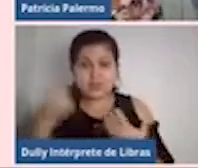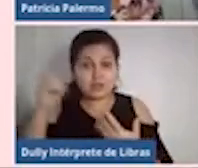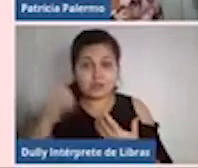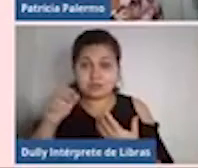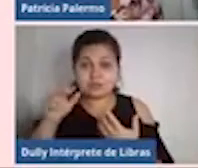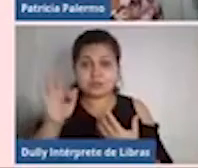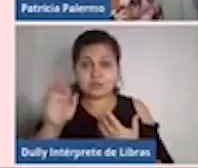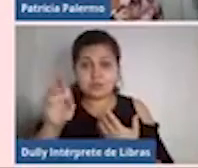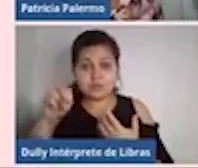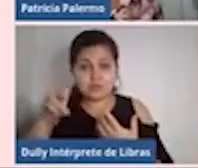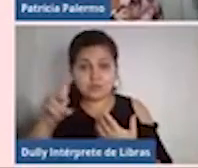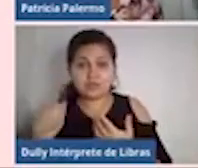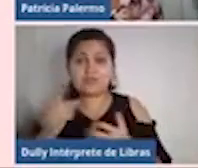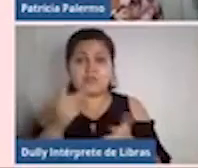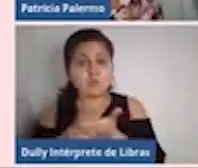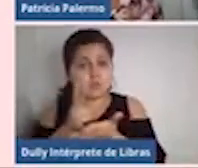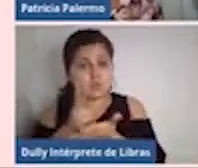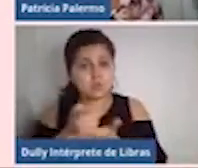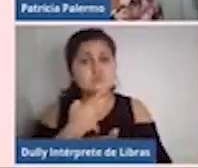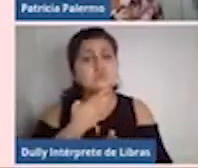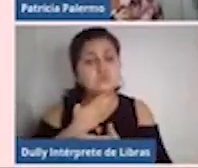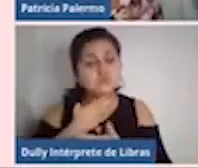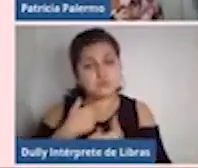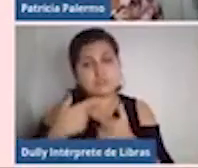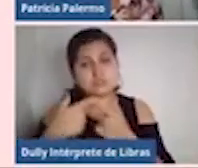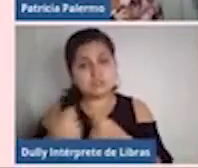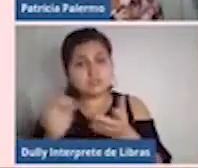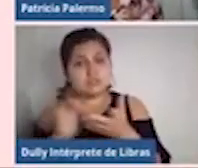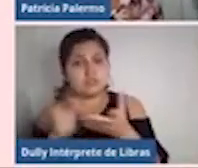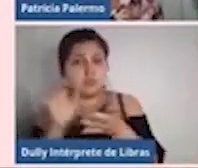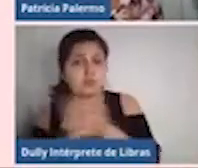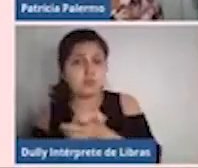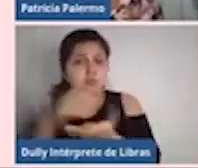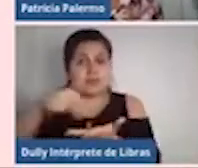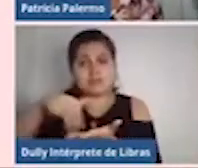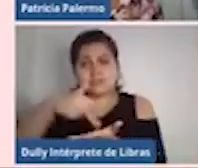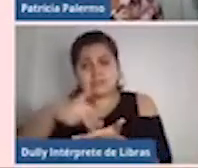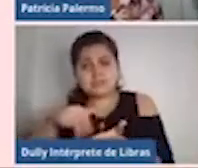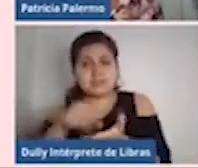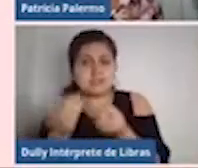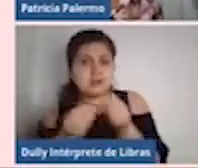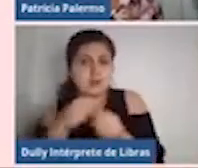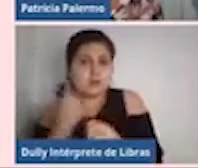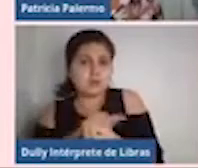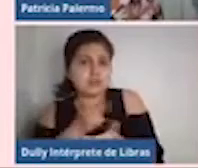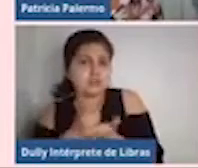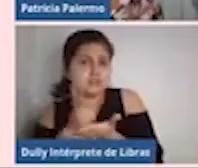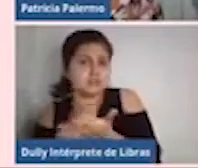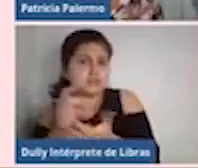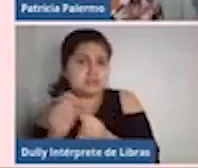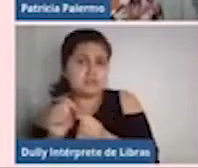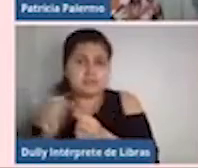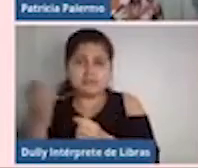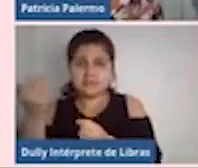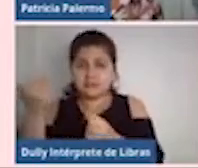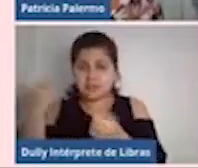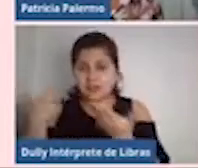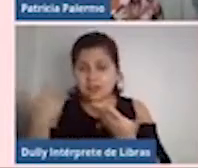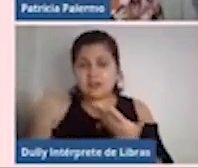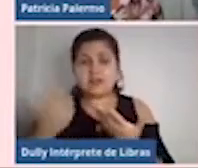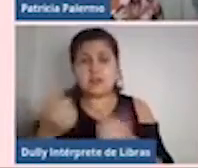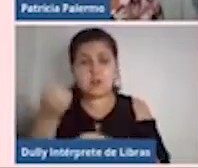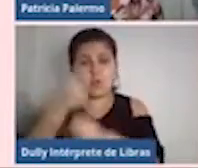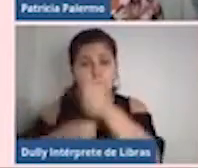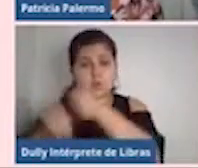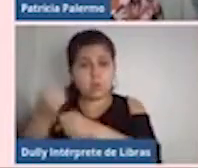Fernanda, eu continuo gostando de sair com meu marido para dançar como a gente sempre fazia. A gente, o ano